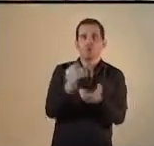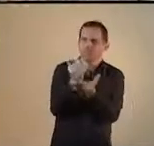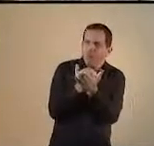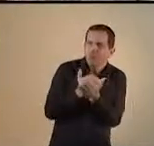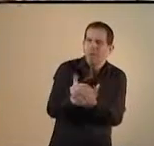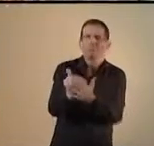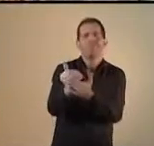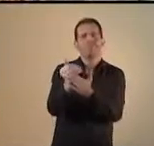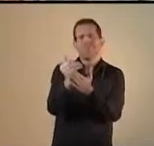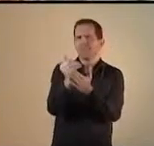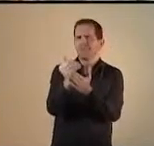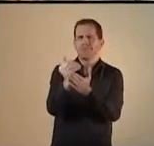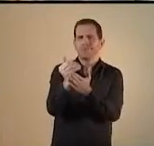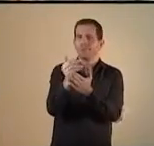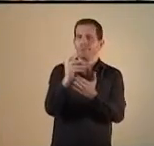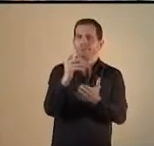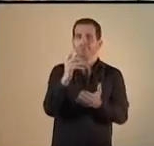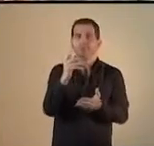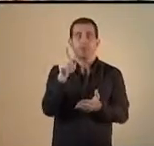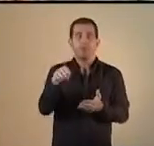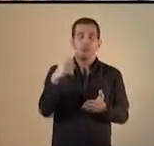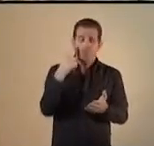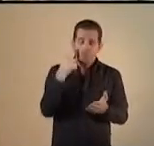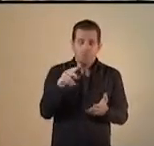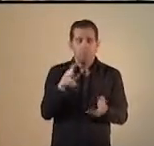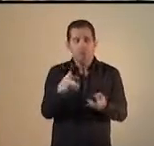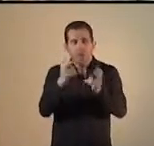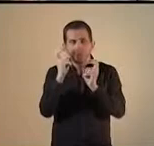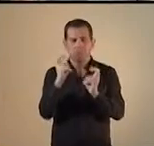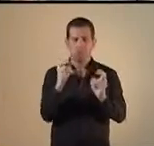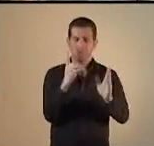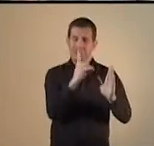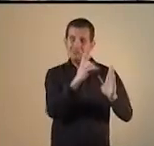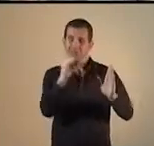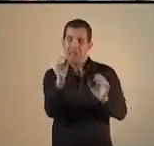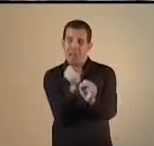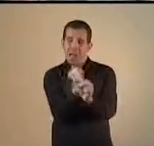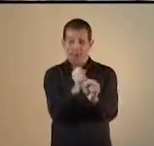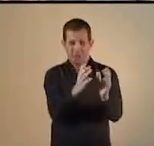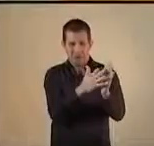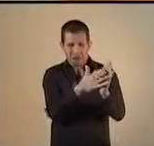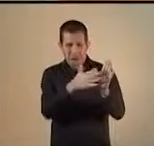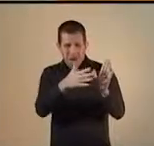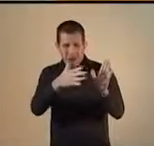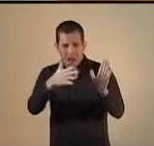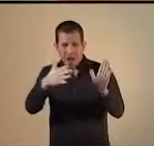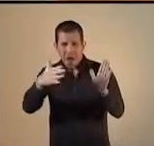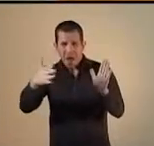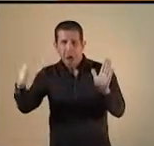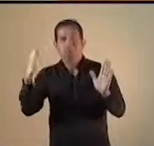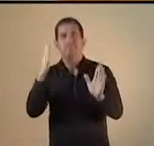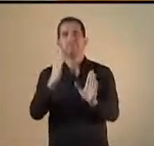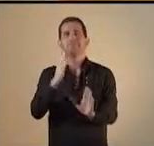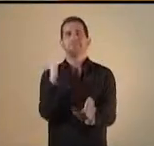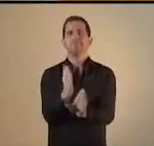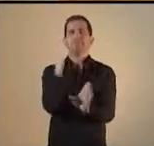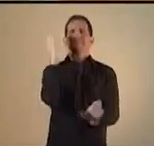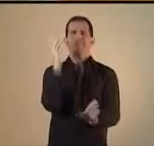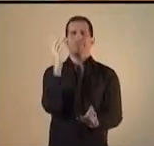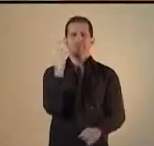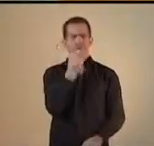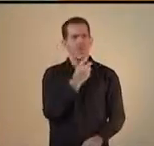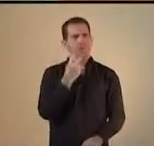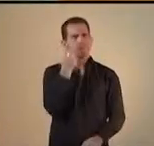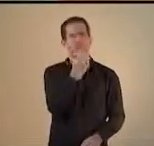que viram, aproximadamente assim, um período de 100 anos, viram que o